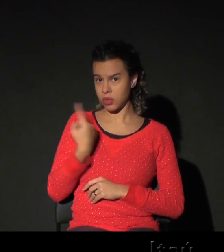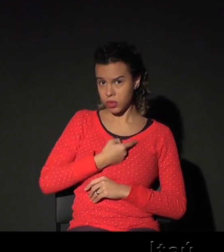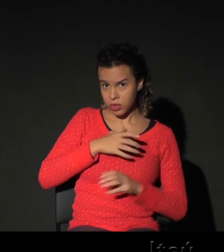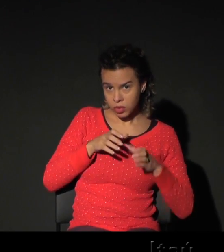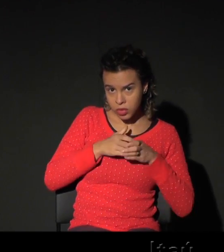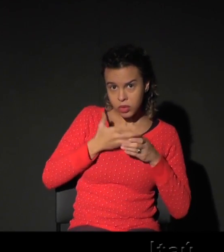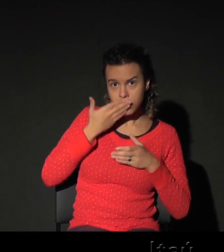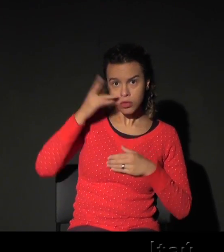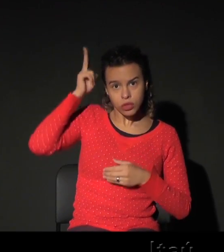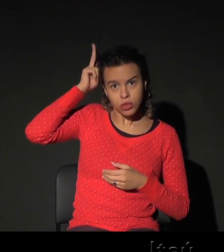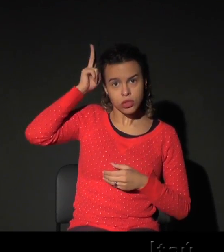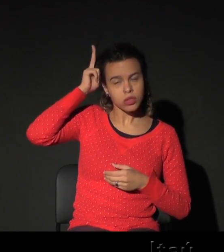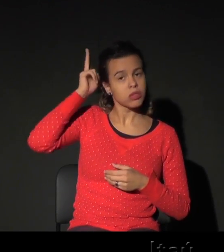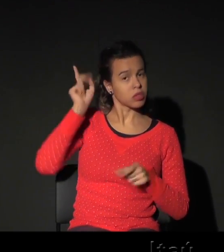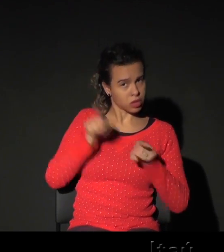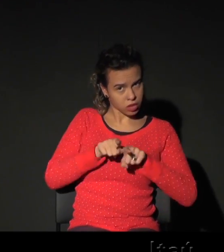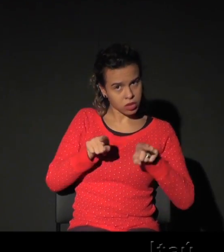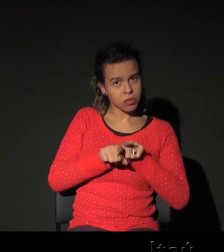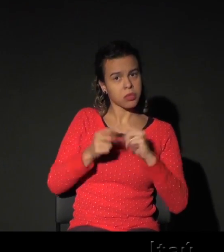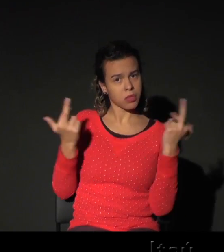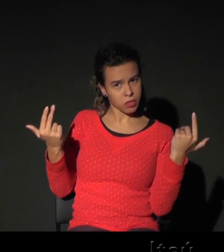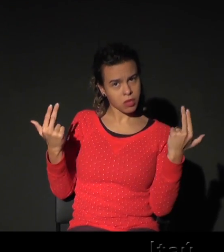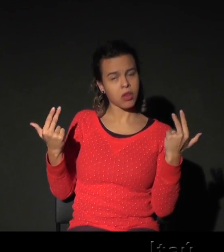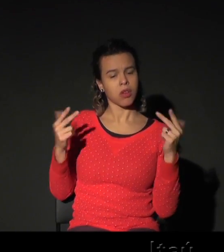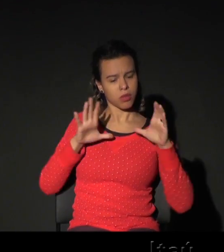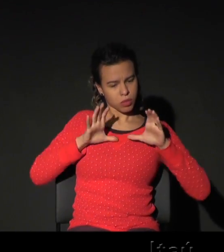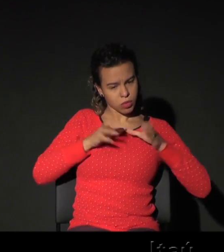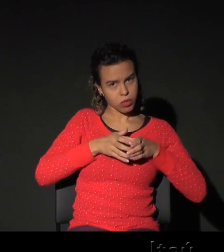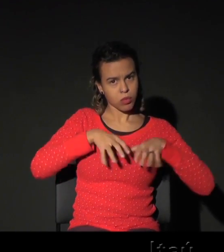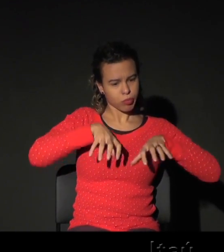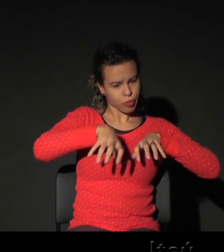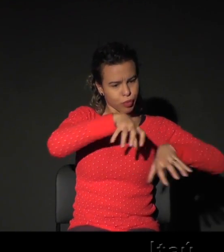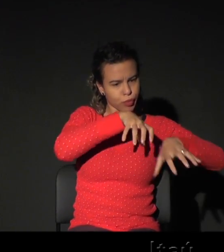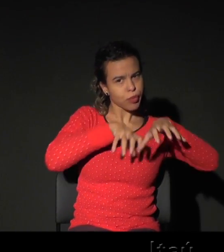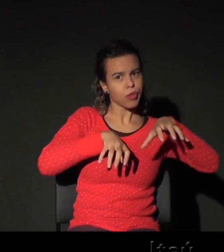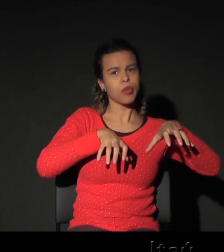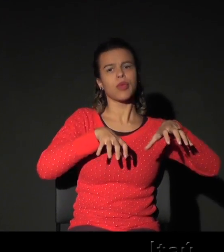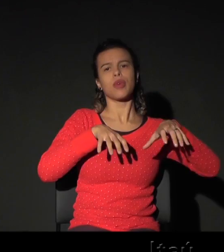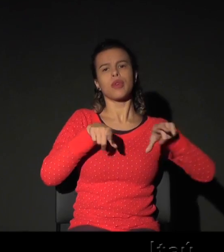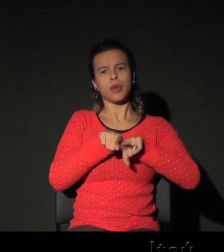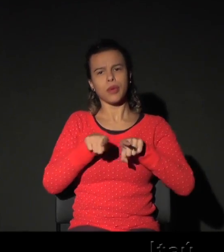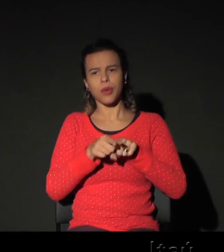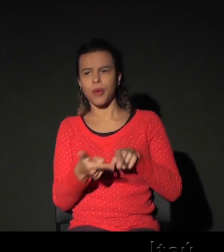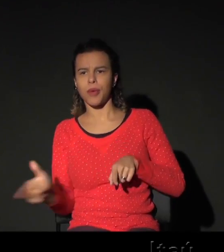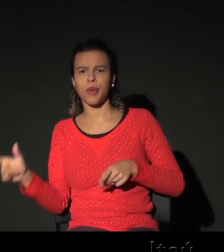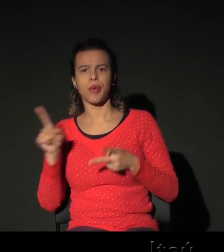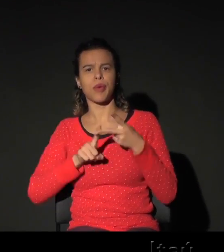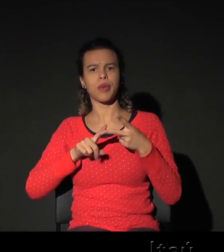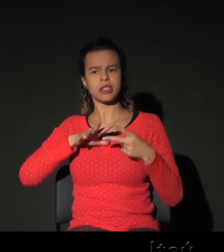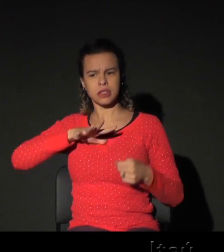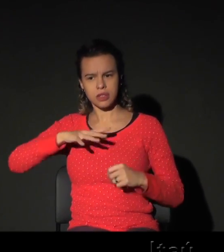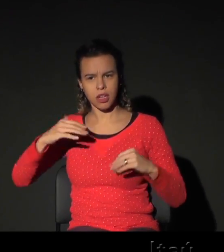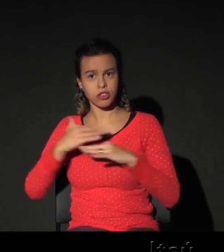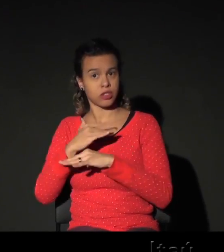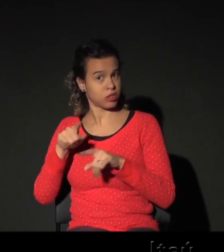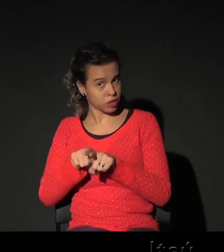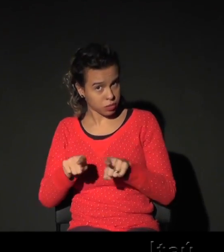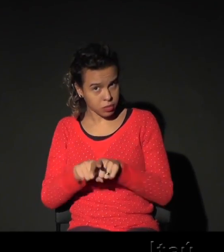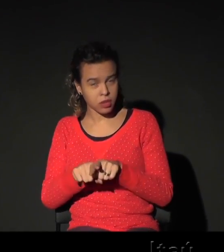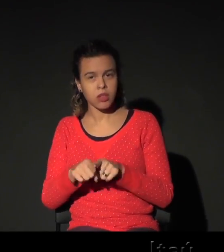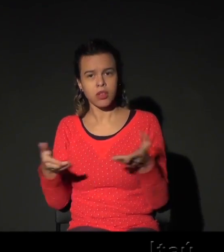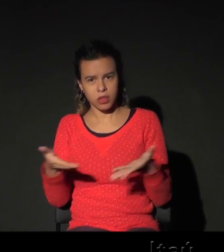nós indígenas Temos que estar nas nossas comunidades ou nas nossas cidades porque